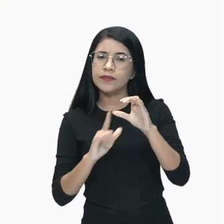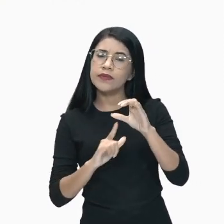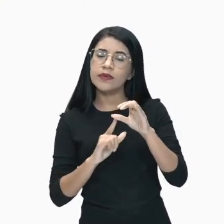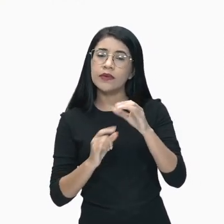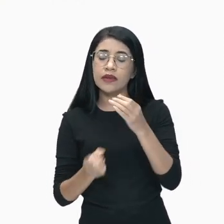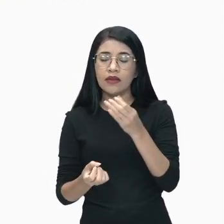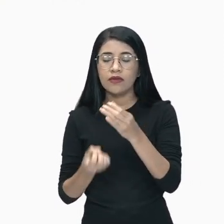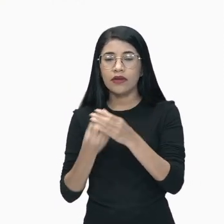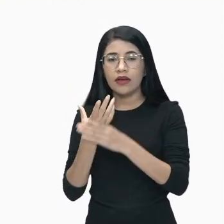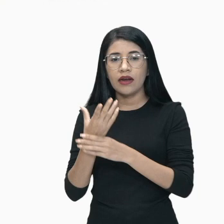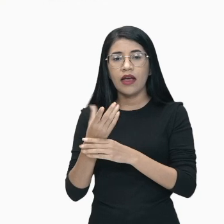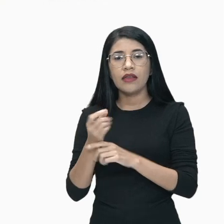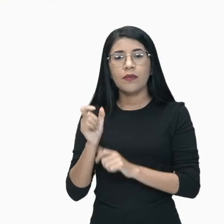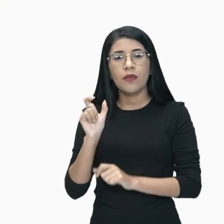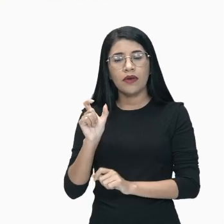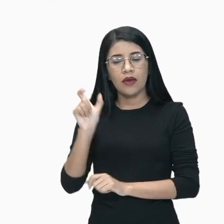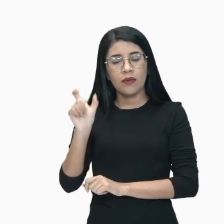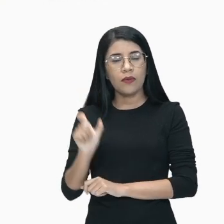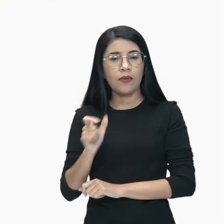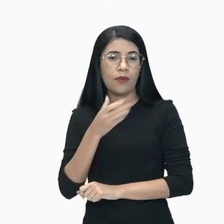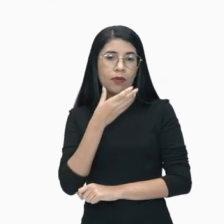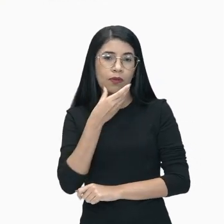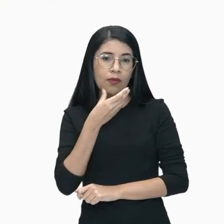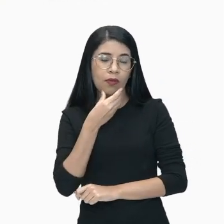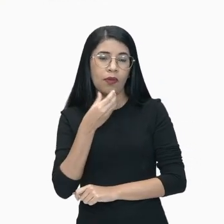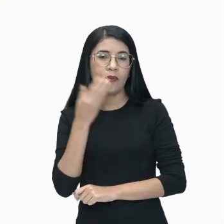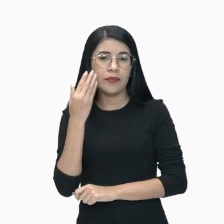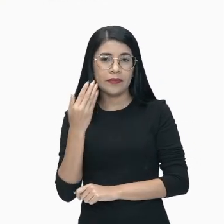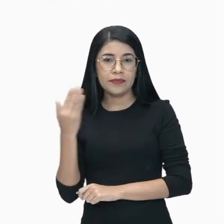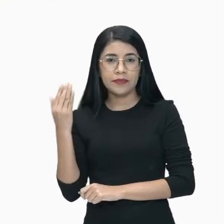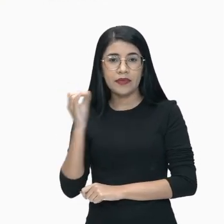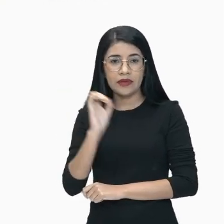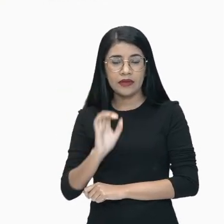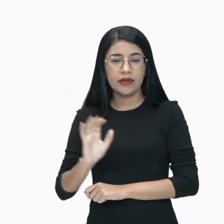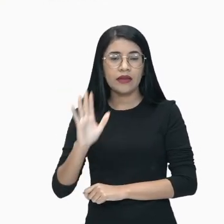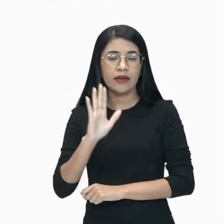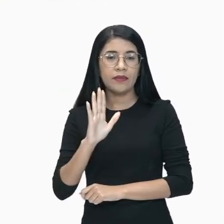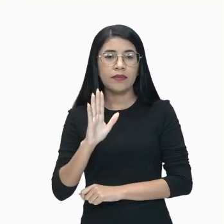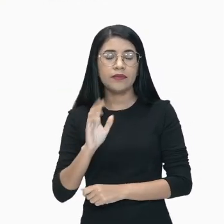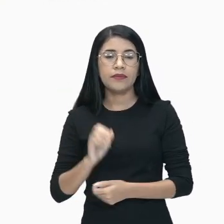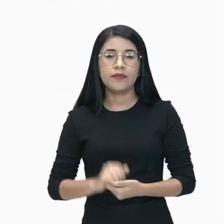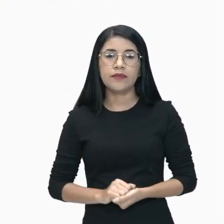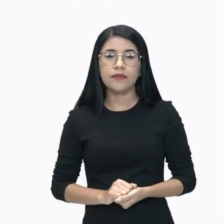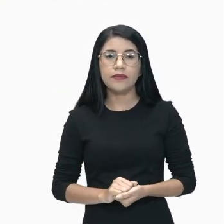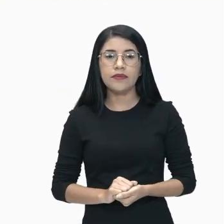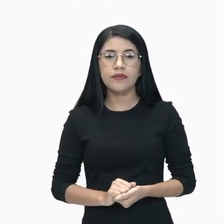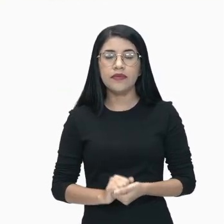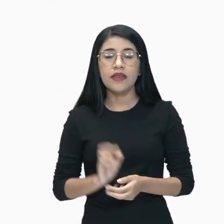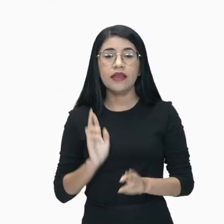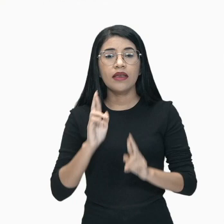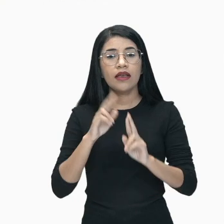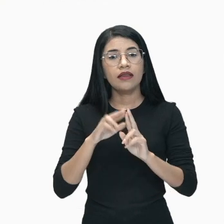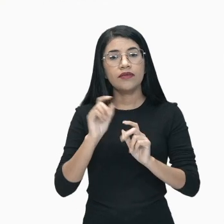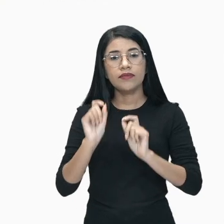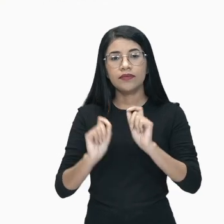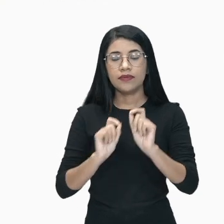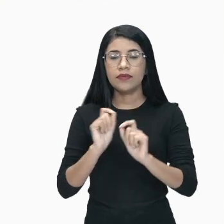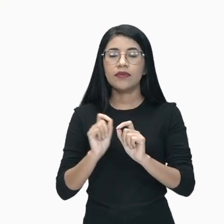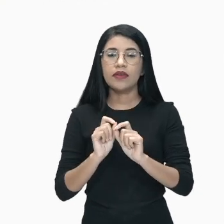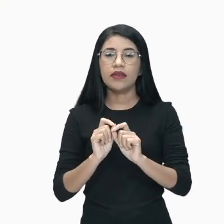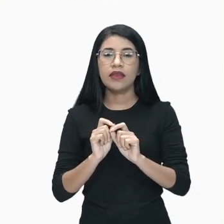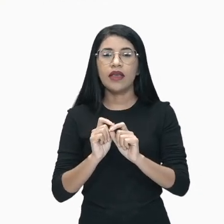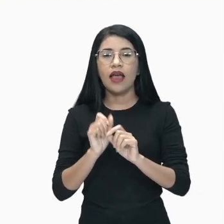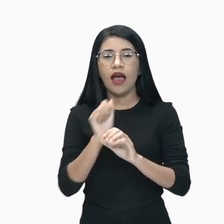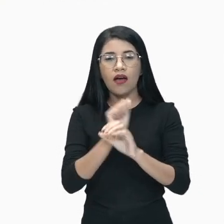formulada por Charles Augustin Coulomb. E ela refere-se às forças